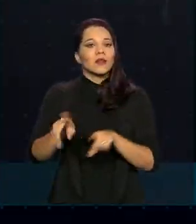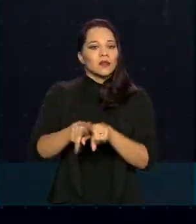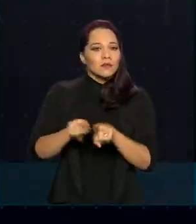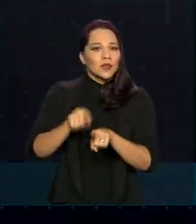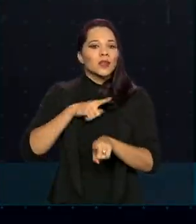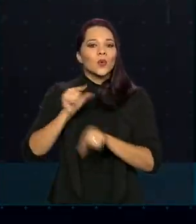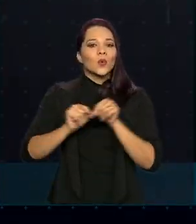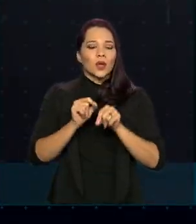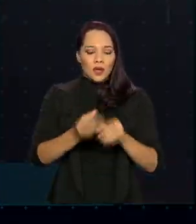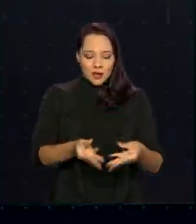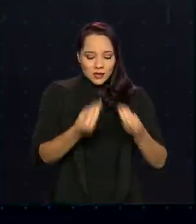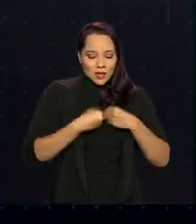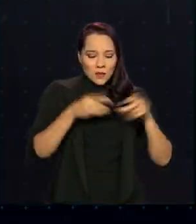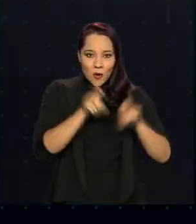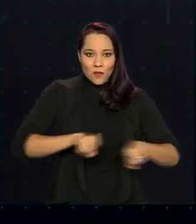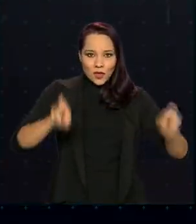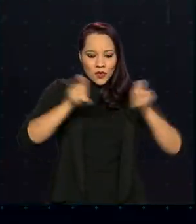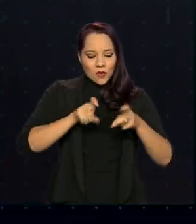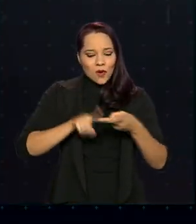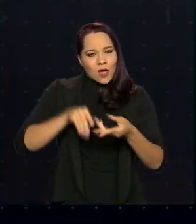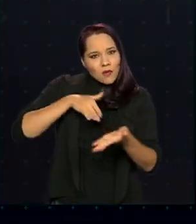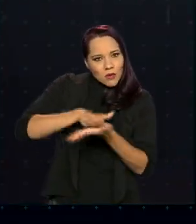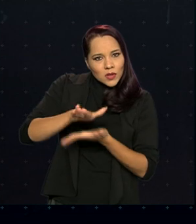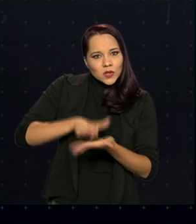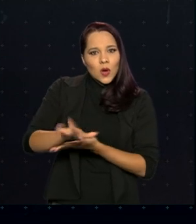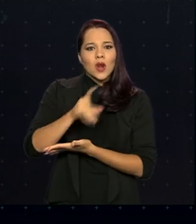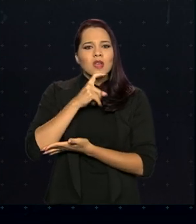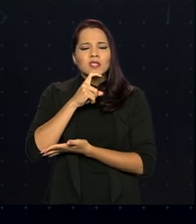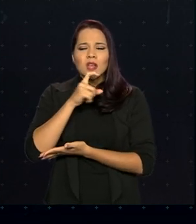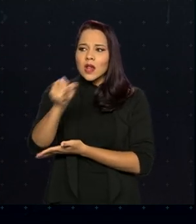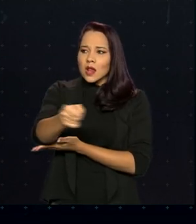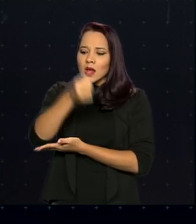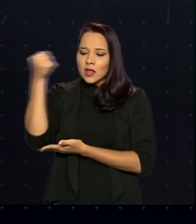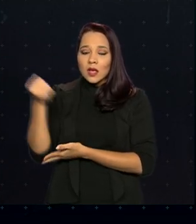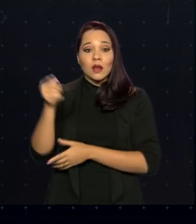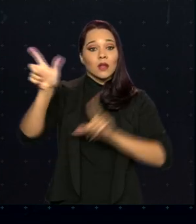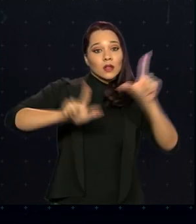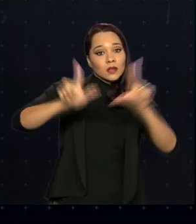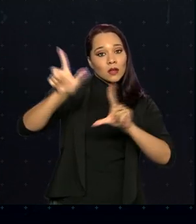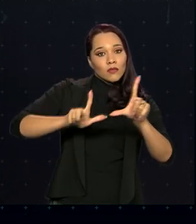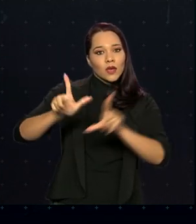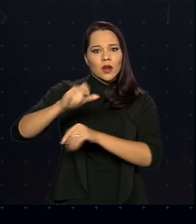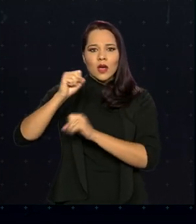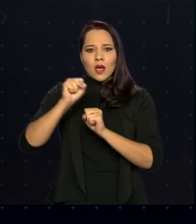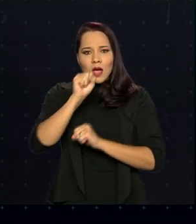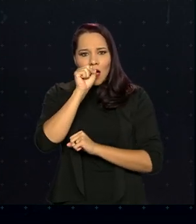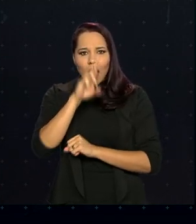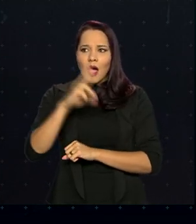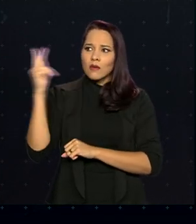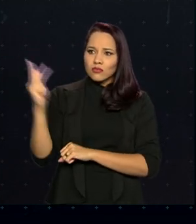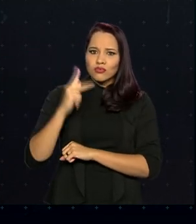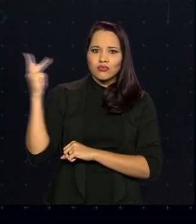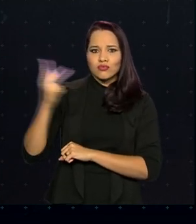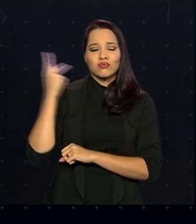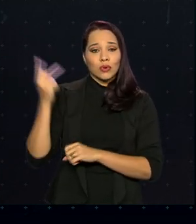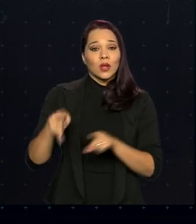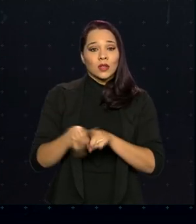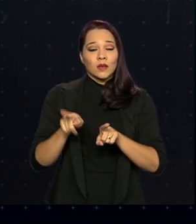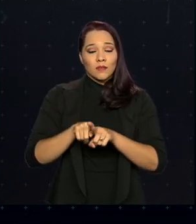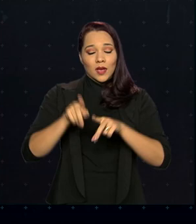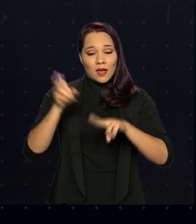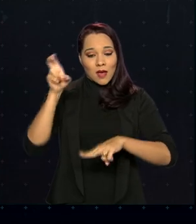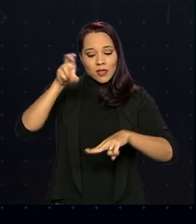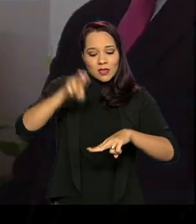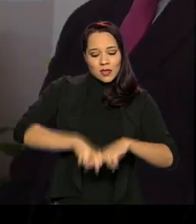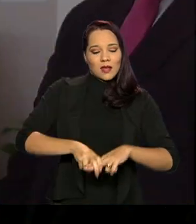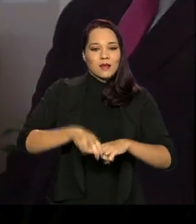computadores, impressoras, geladeiras, bebedouros, TVs, ar-condicionado portátil e cadeirinhas